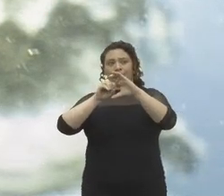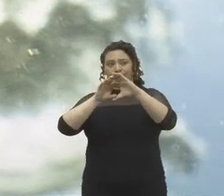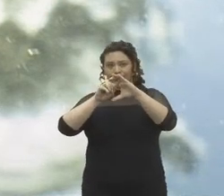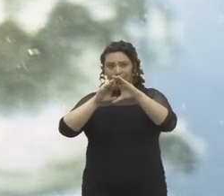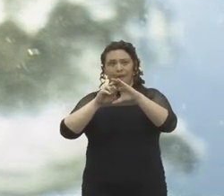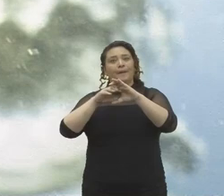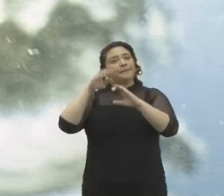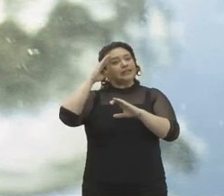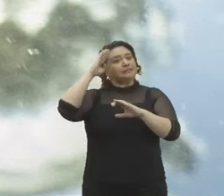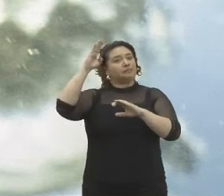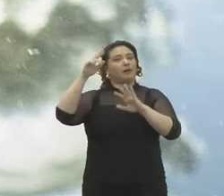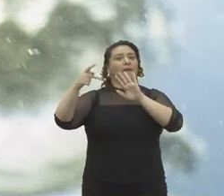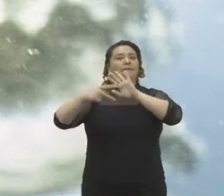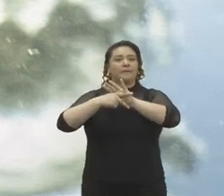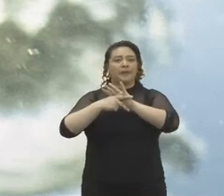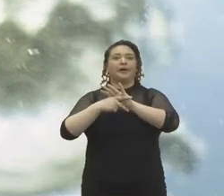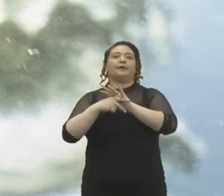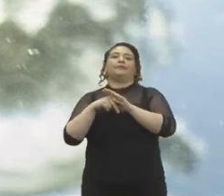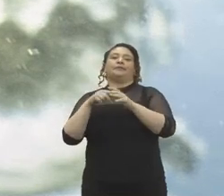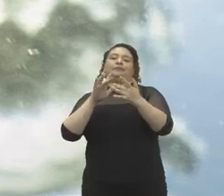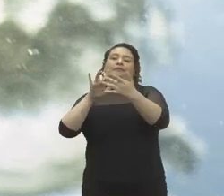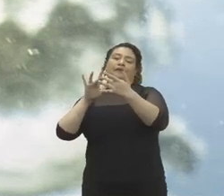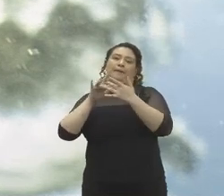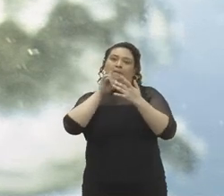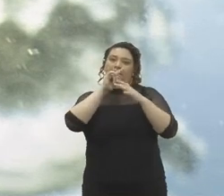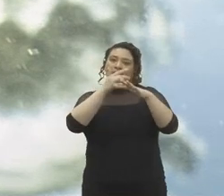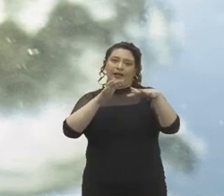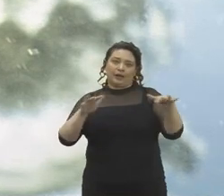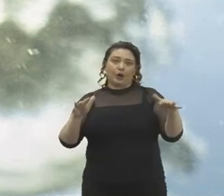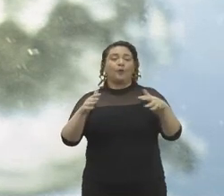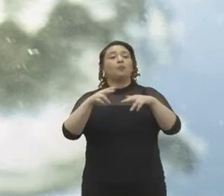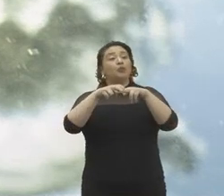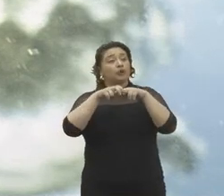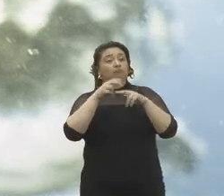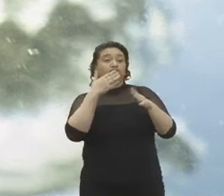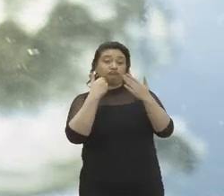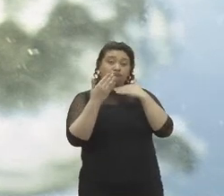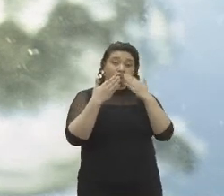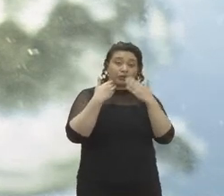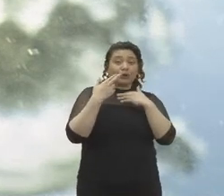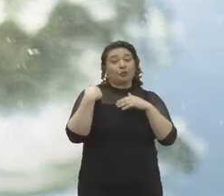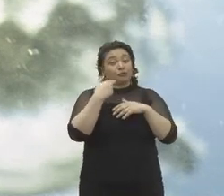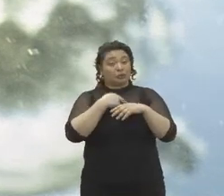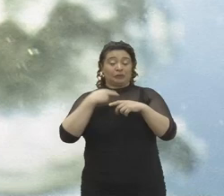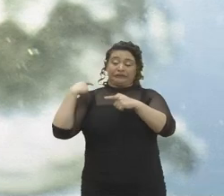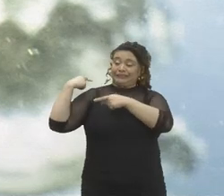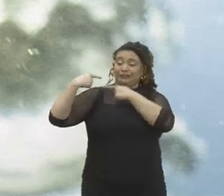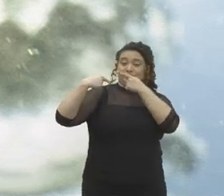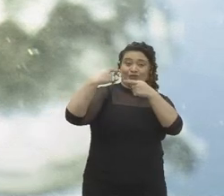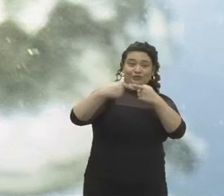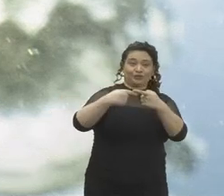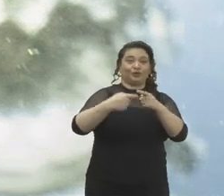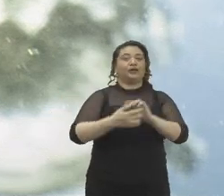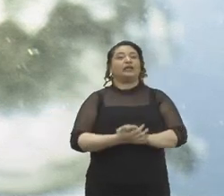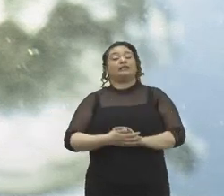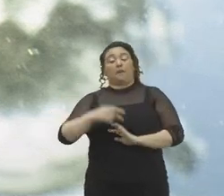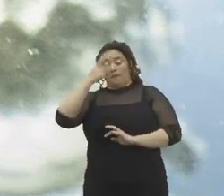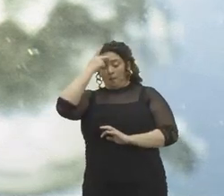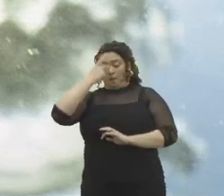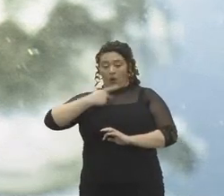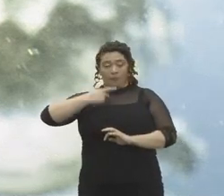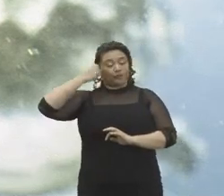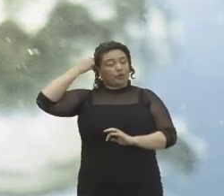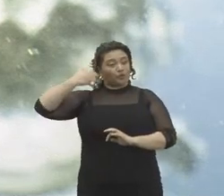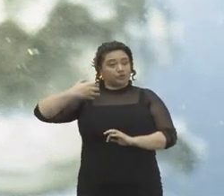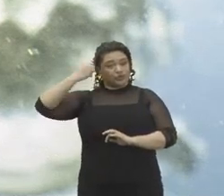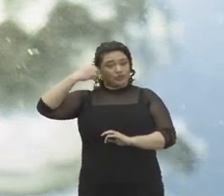elas muitas relacionadas ao Mar nesse batepapo a gente vai falar um pouco dessa trajetória vou fazer minha áudio de inscrição